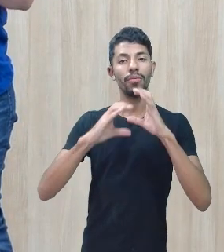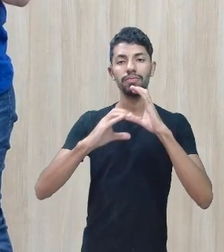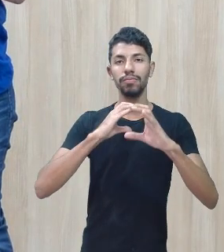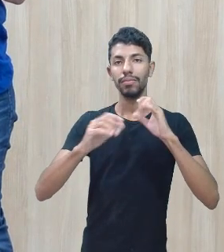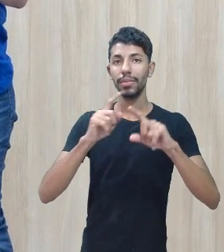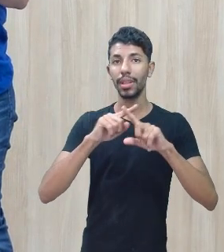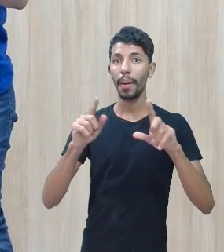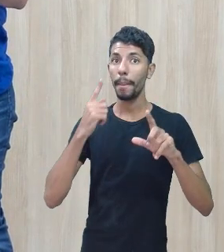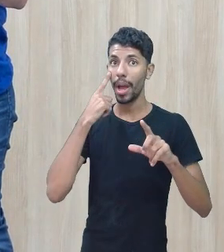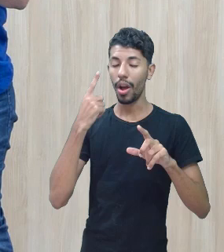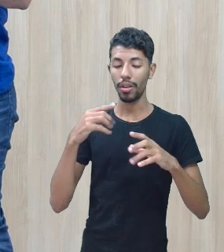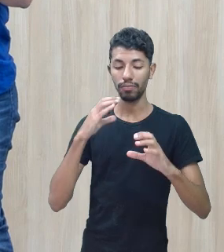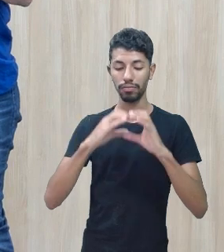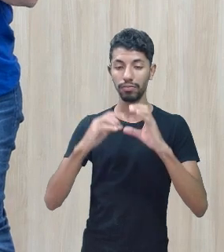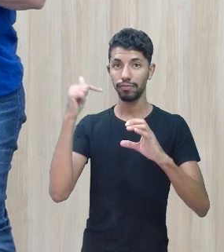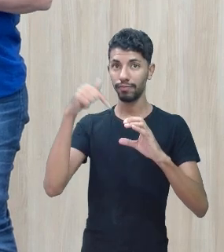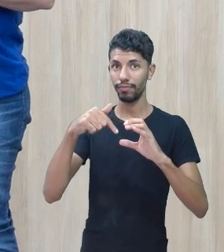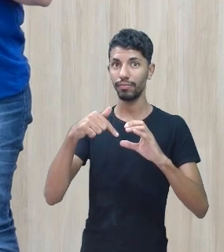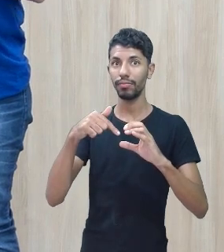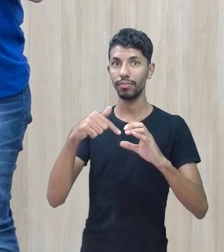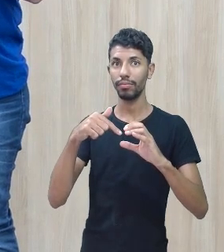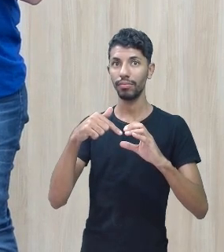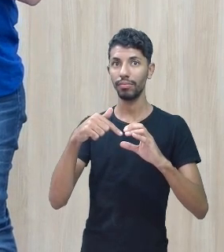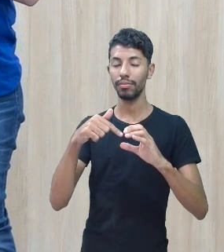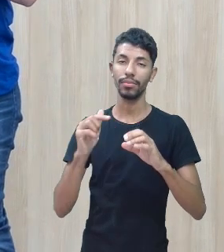para esta comunicação, nós